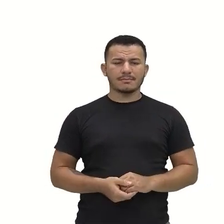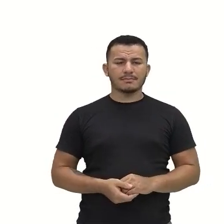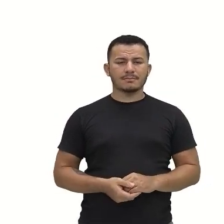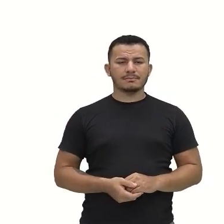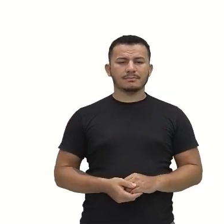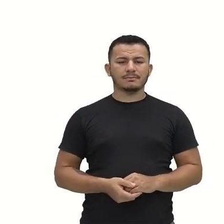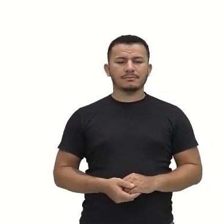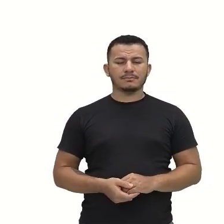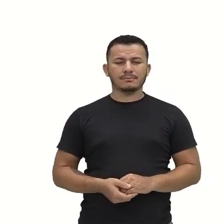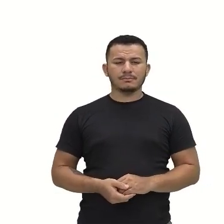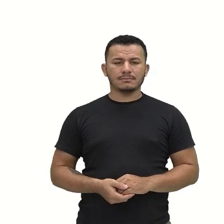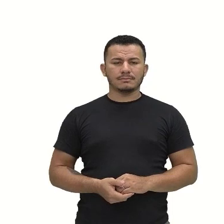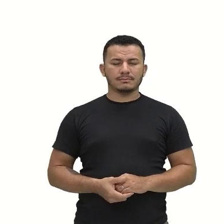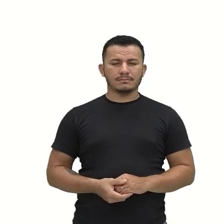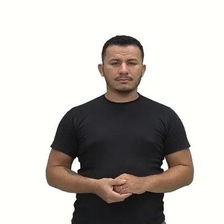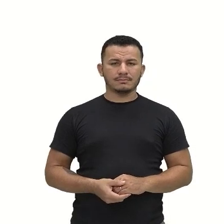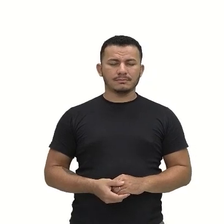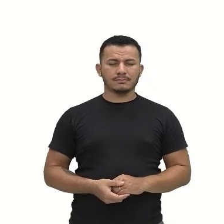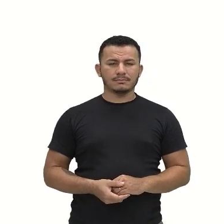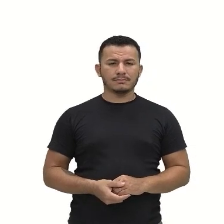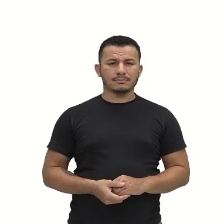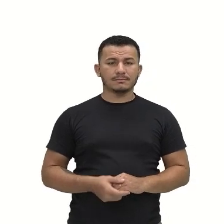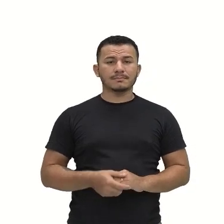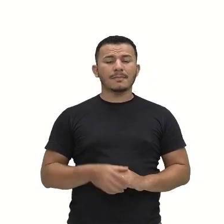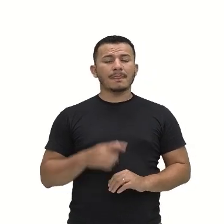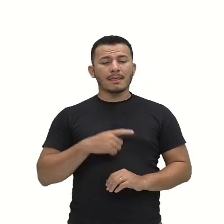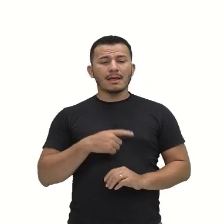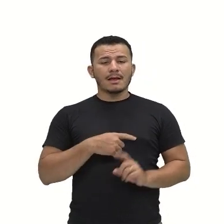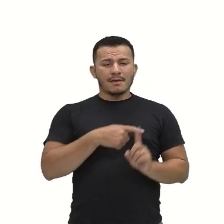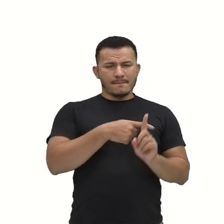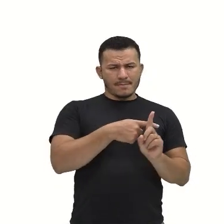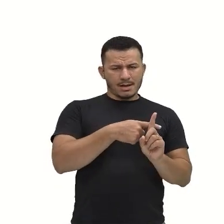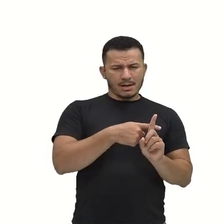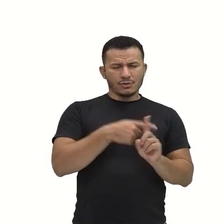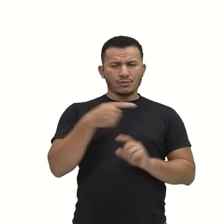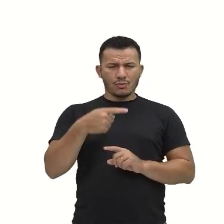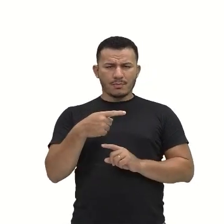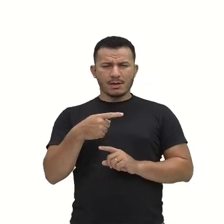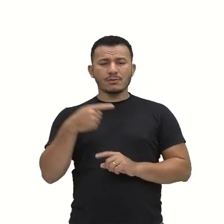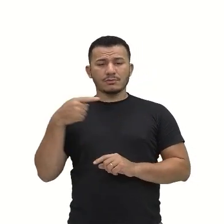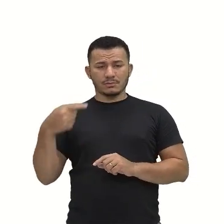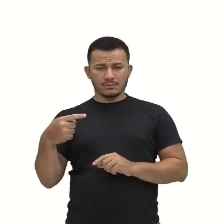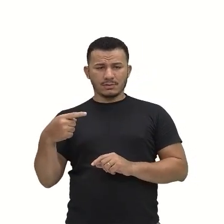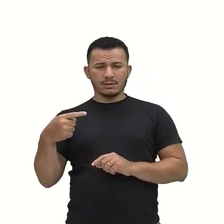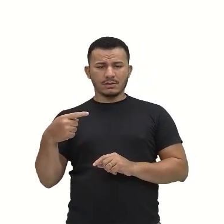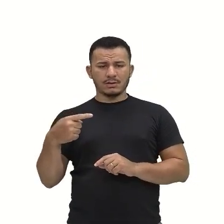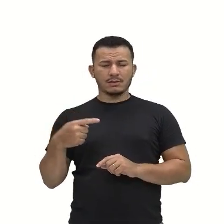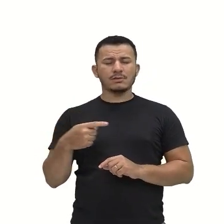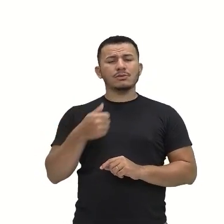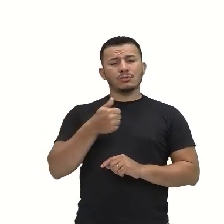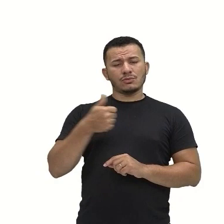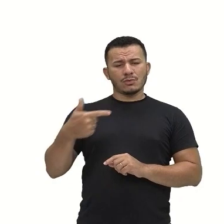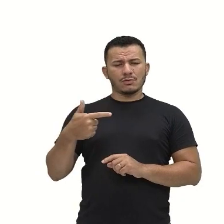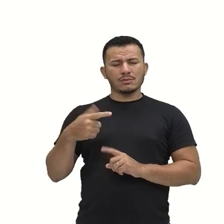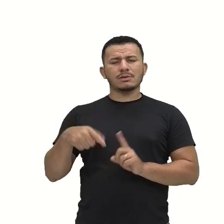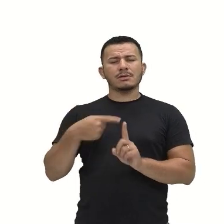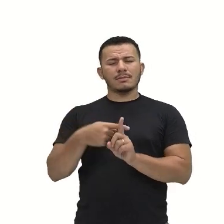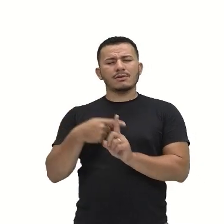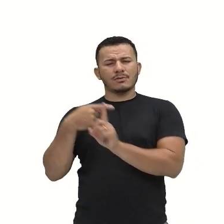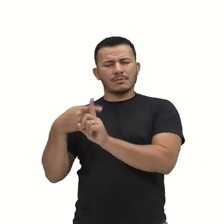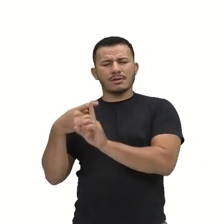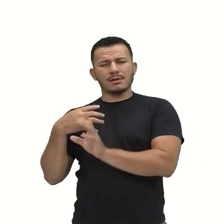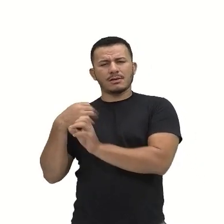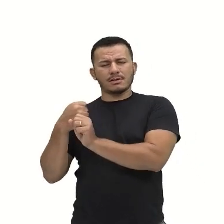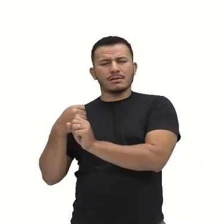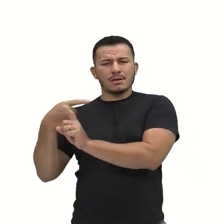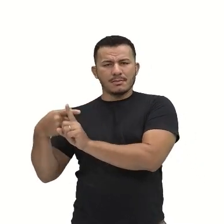Olha a B. A B, então, nós temos mais com menos dá menos, então menos 12, mais com mais dá mais.